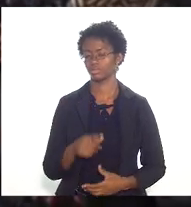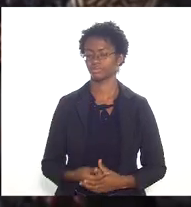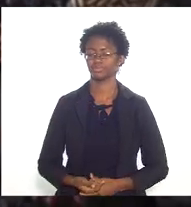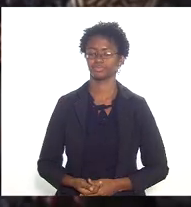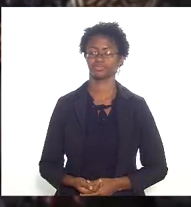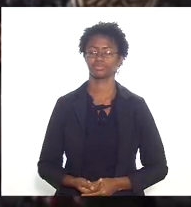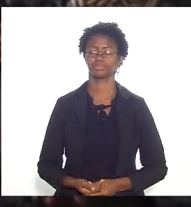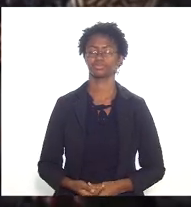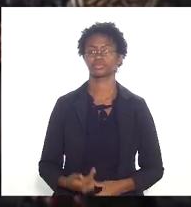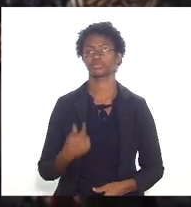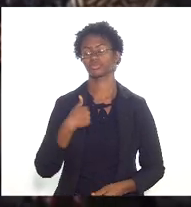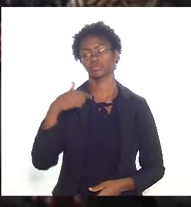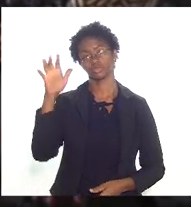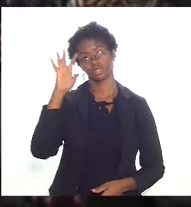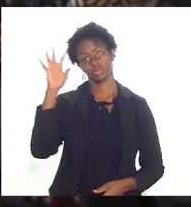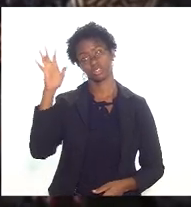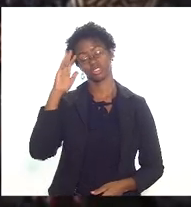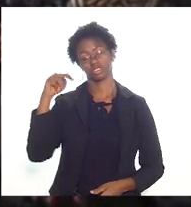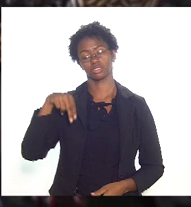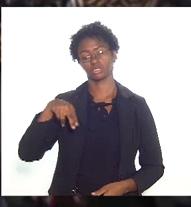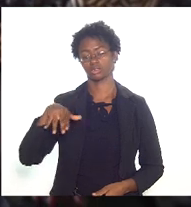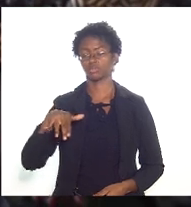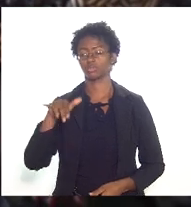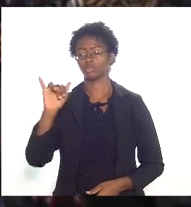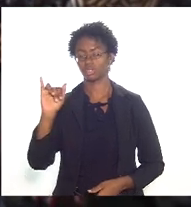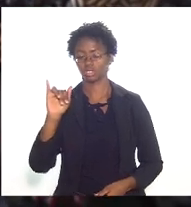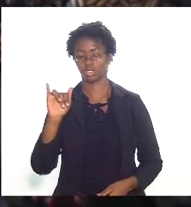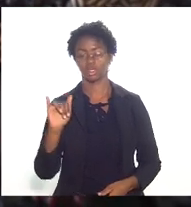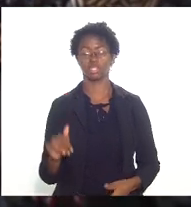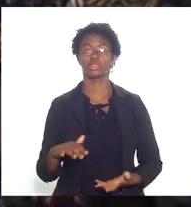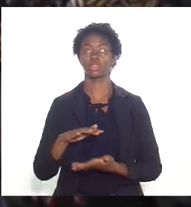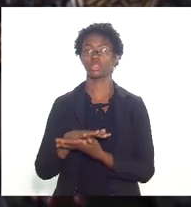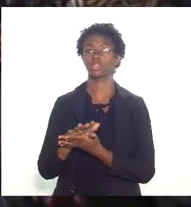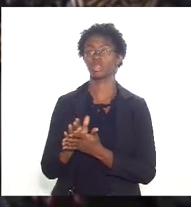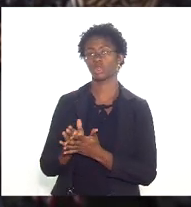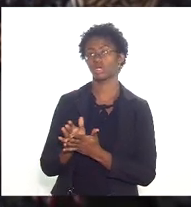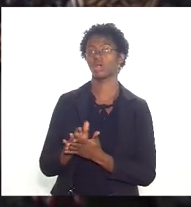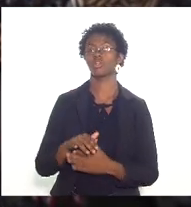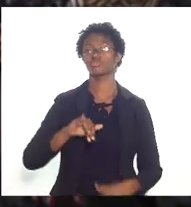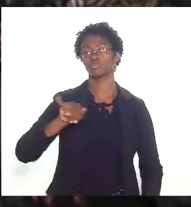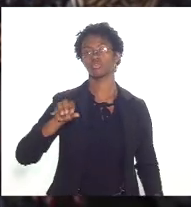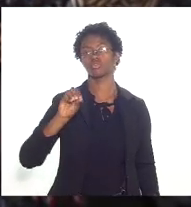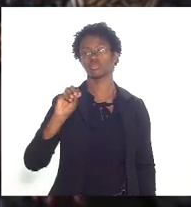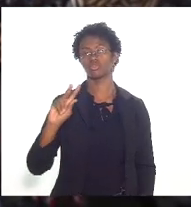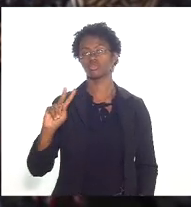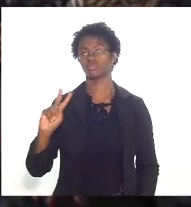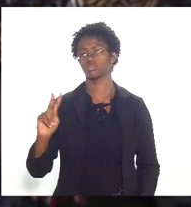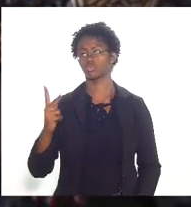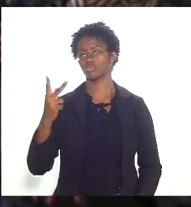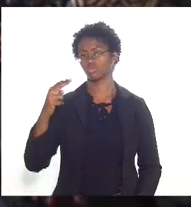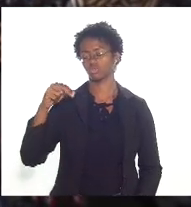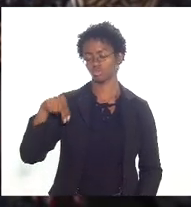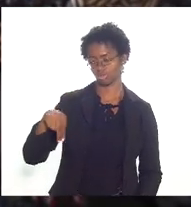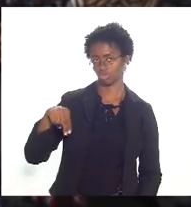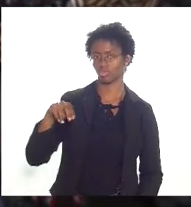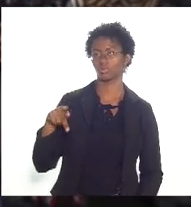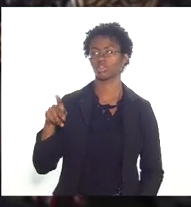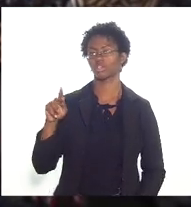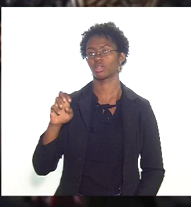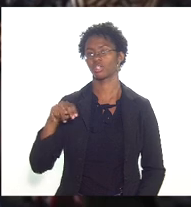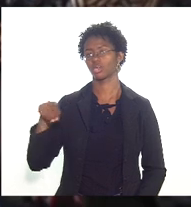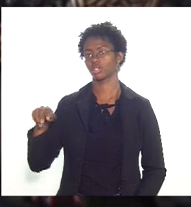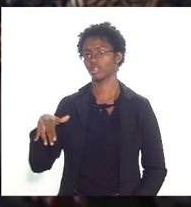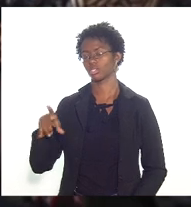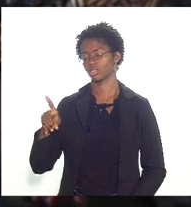e eu fico imaginando Nova York maltratando John Kennedy como a gente maltrato Galeão S ter uma ideia hoje